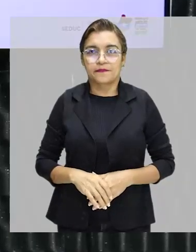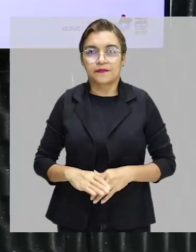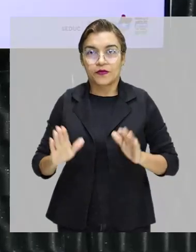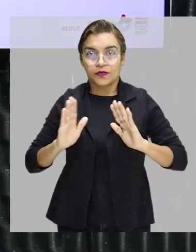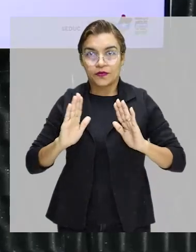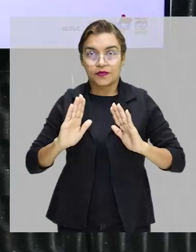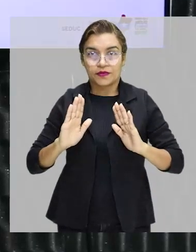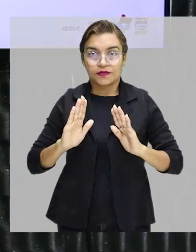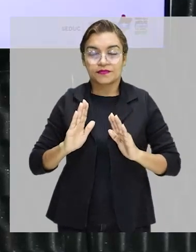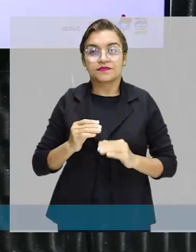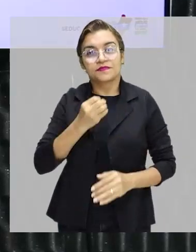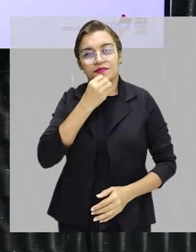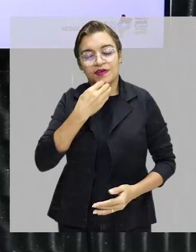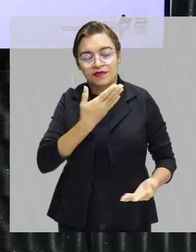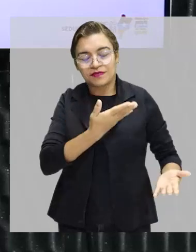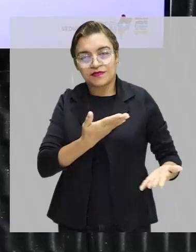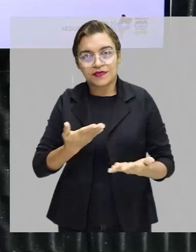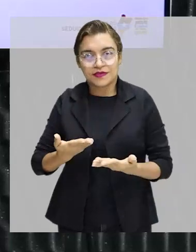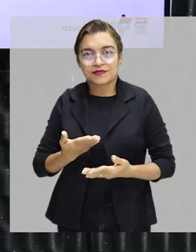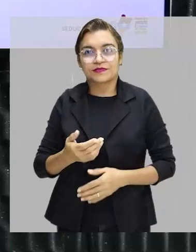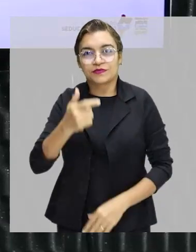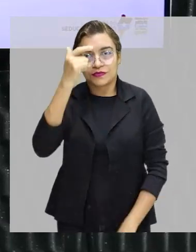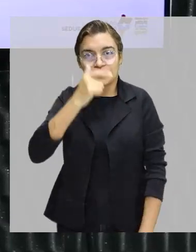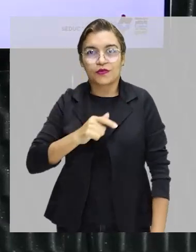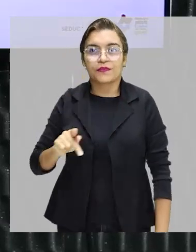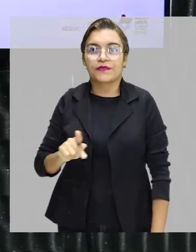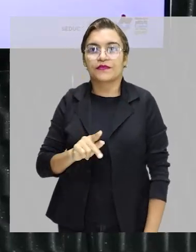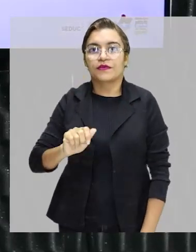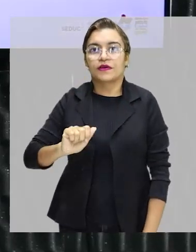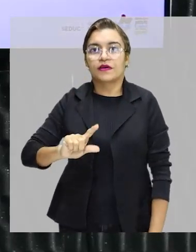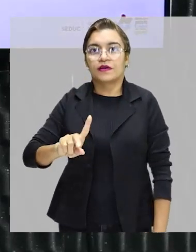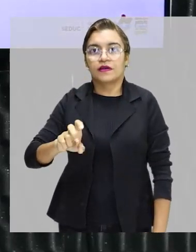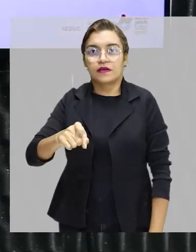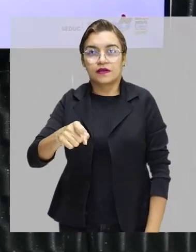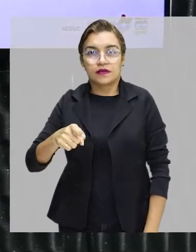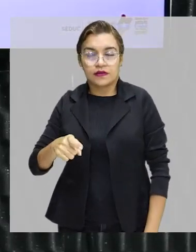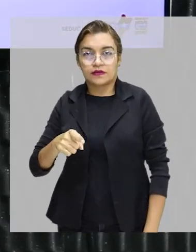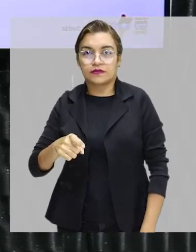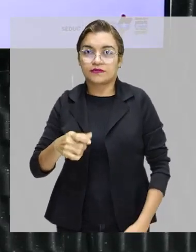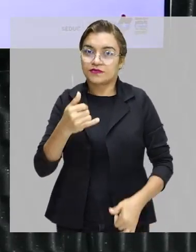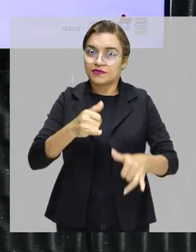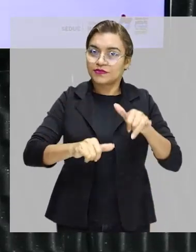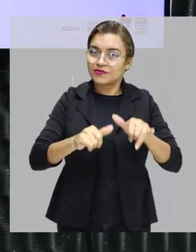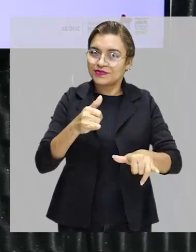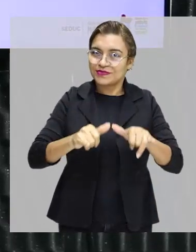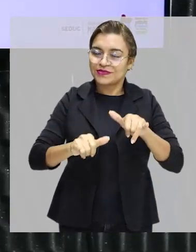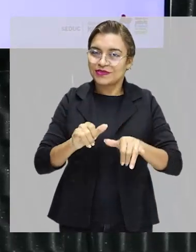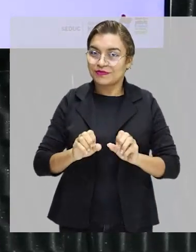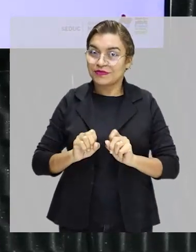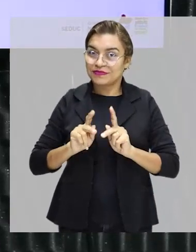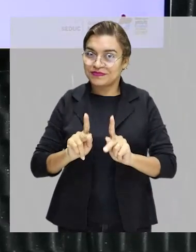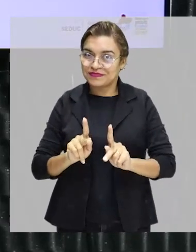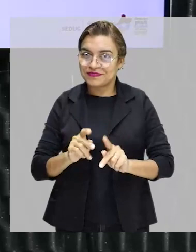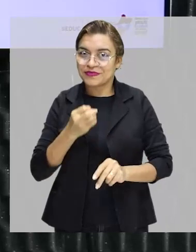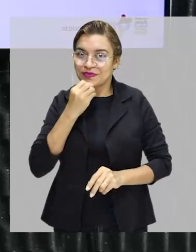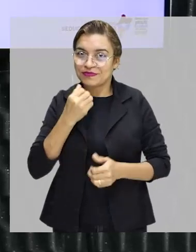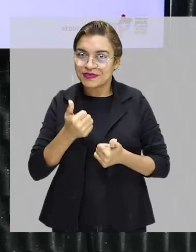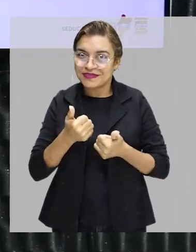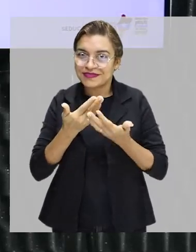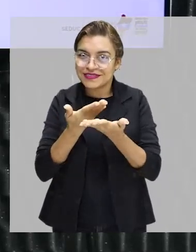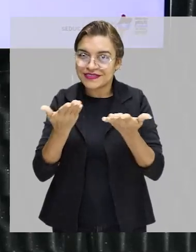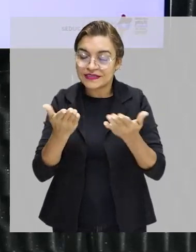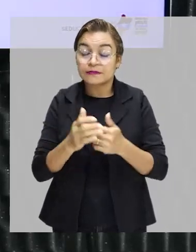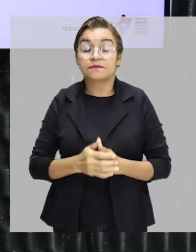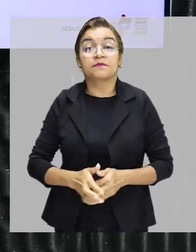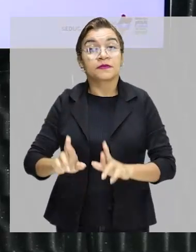Olá, turma! Sejam todos bem-vindos. Professor Alex Ferreira, professor de Química da plataforma Gonçalves Dias. Tudo bem com vocês, turminha? Bom, espero